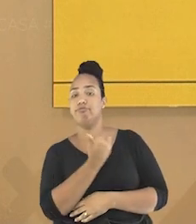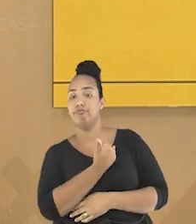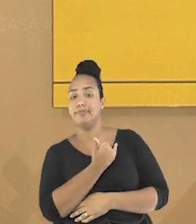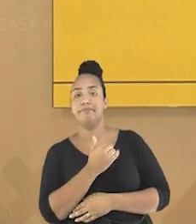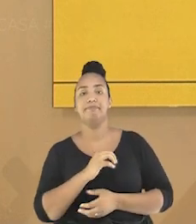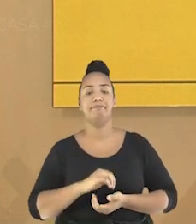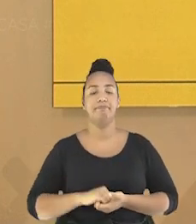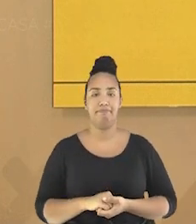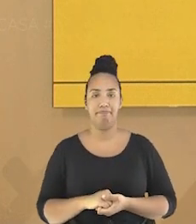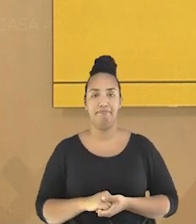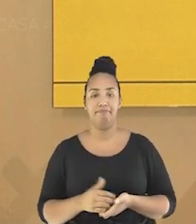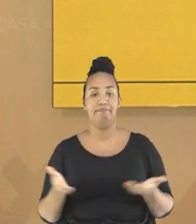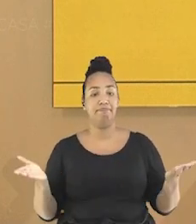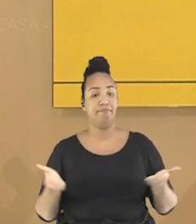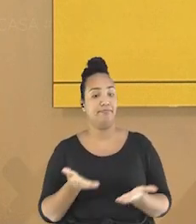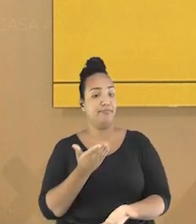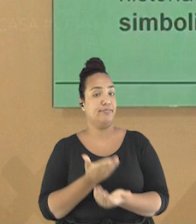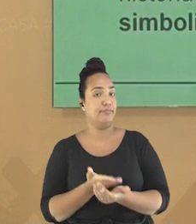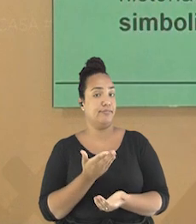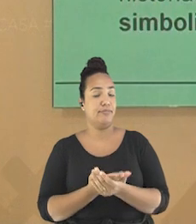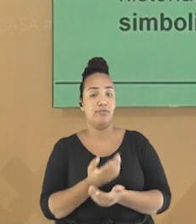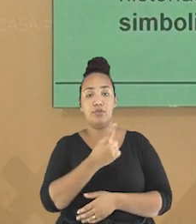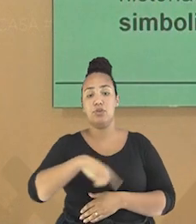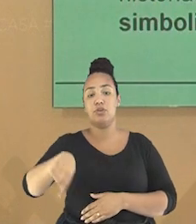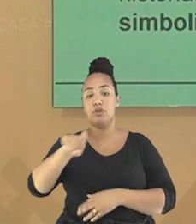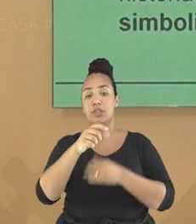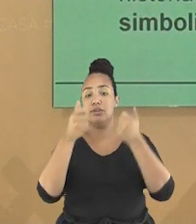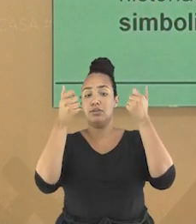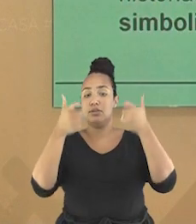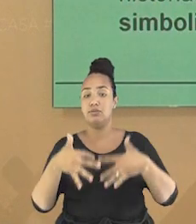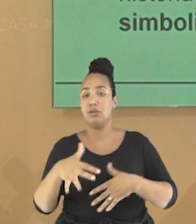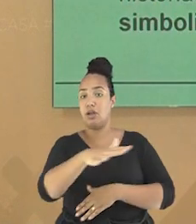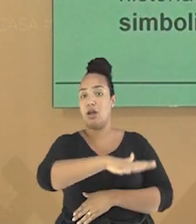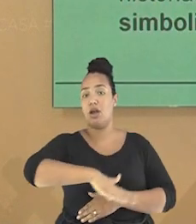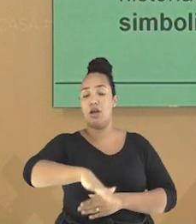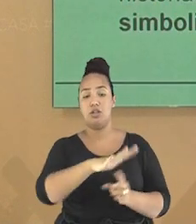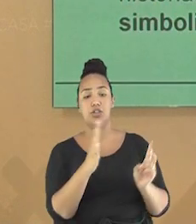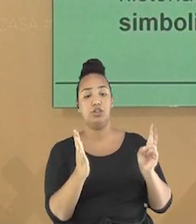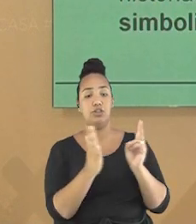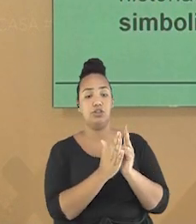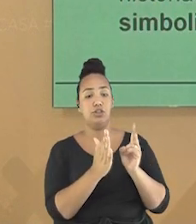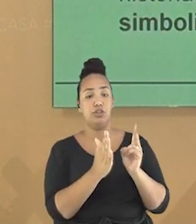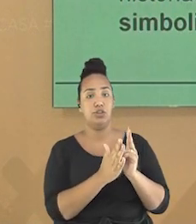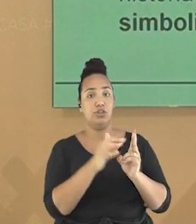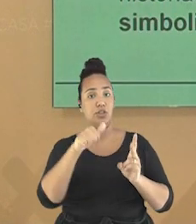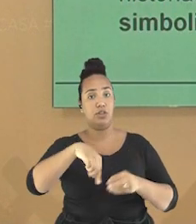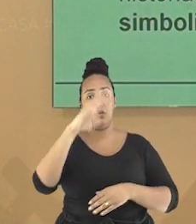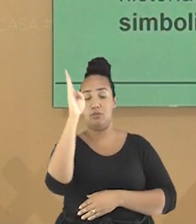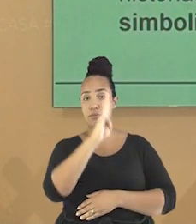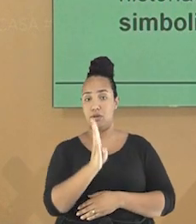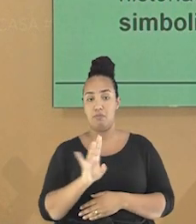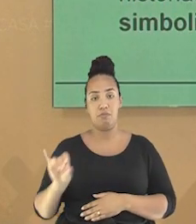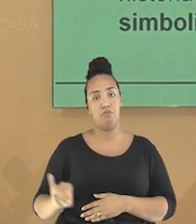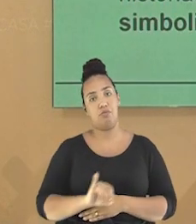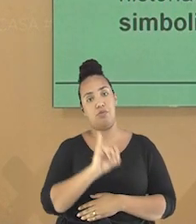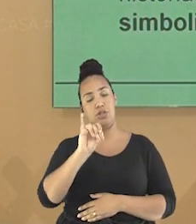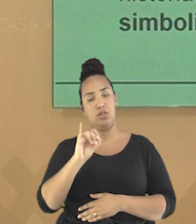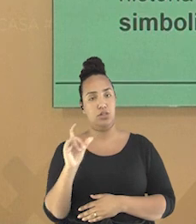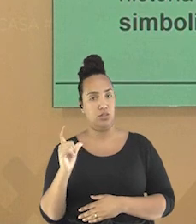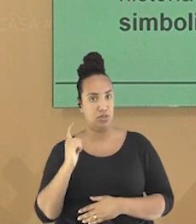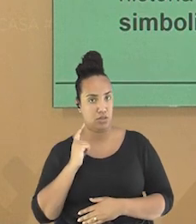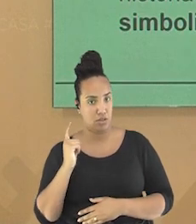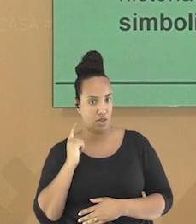aula. Na aula de hoje, nós falamos sobre a importância dos territórios indígenas e de como